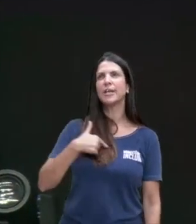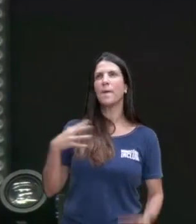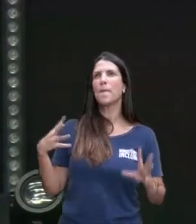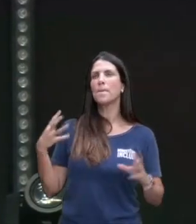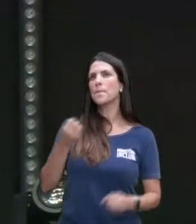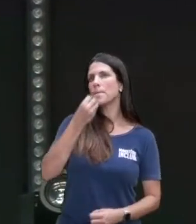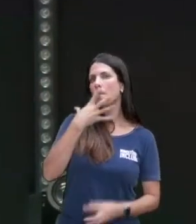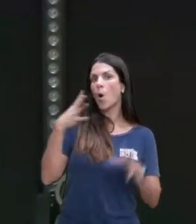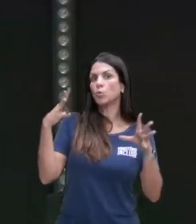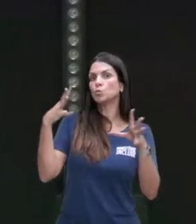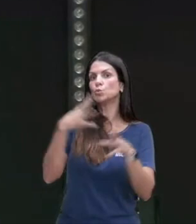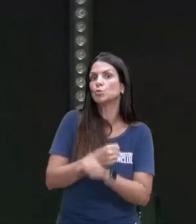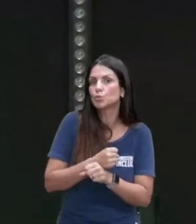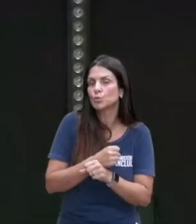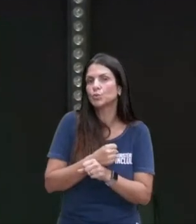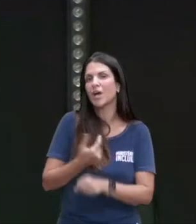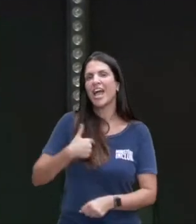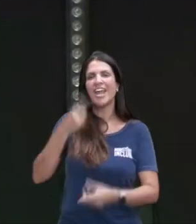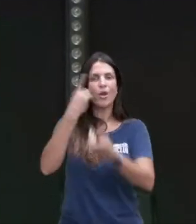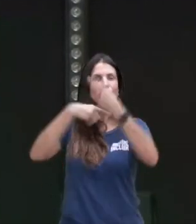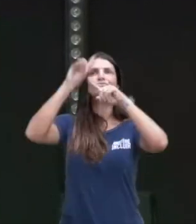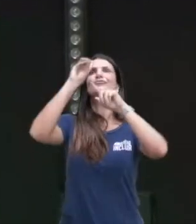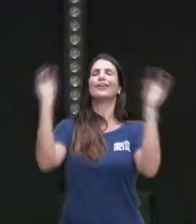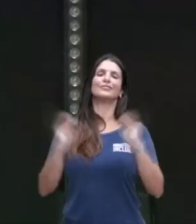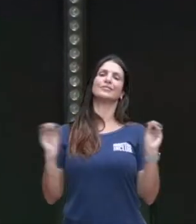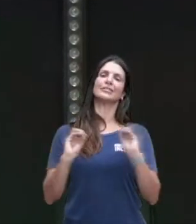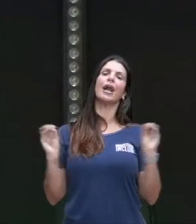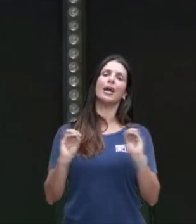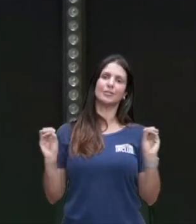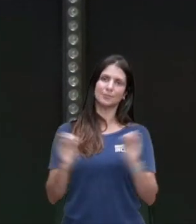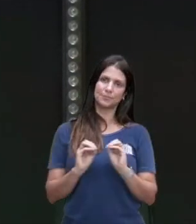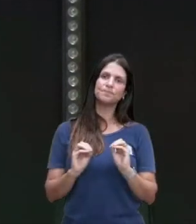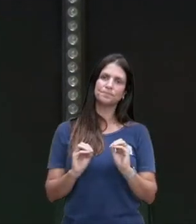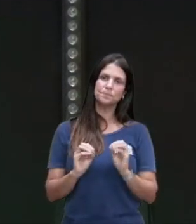daqueles que eram os nota 10 da turma e não é verdade